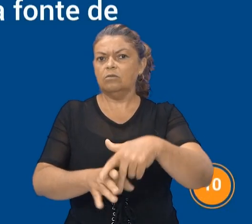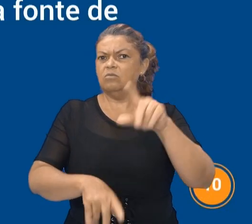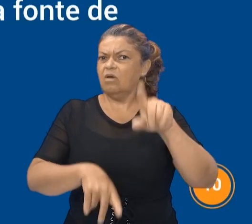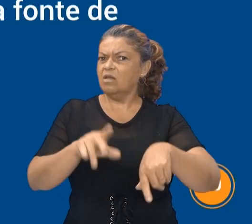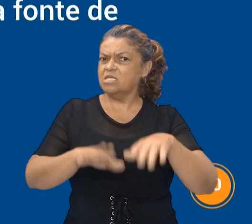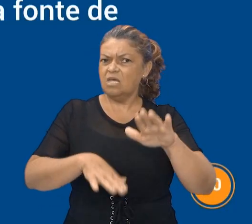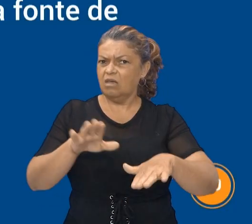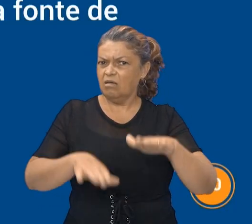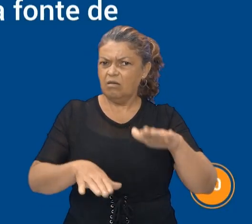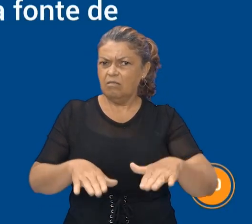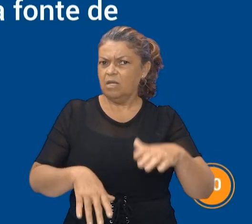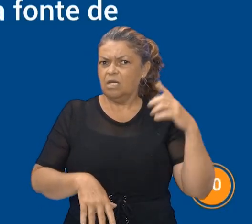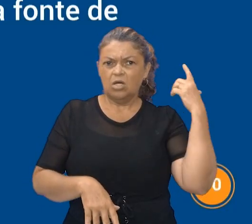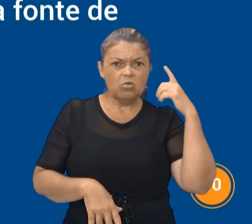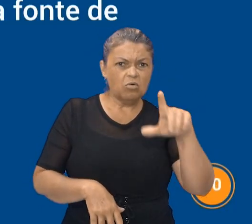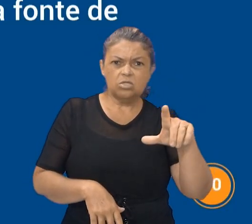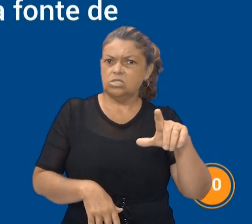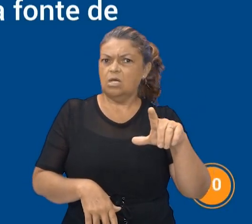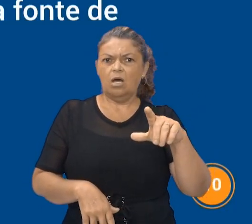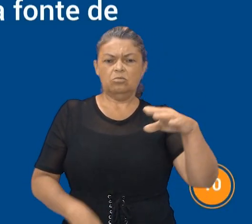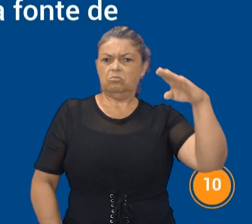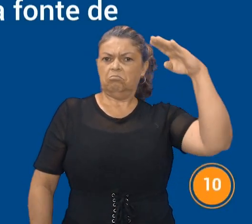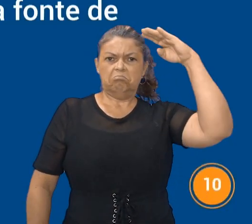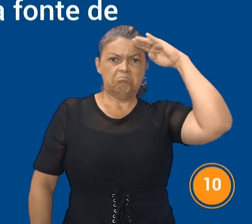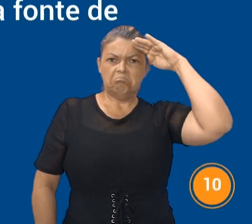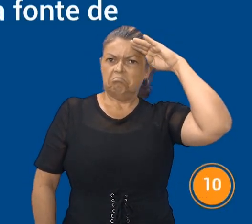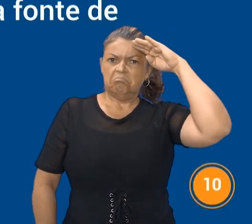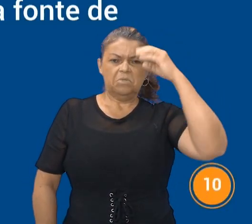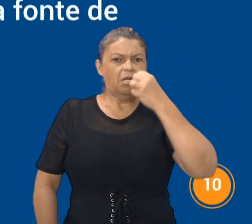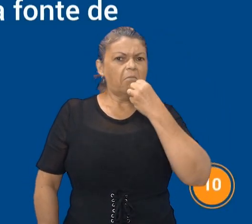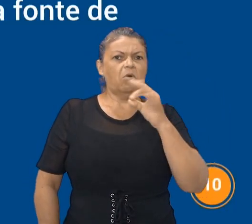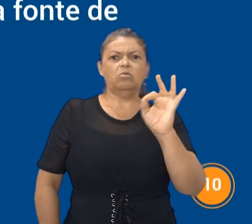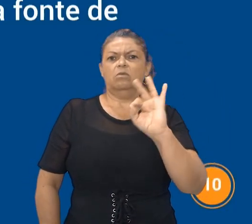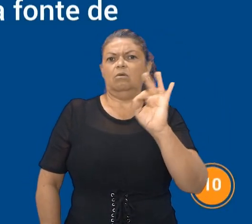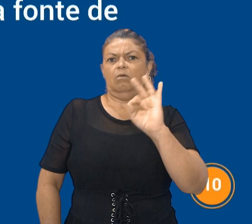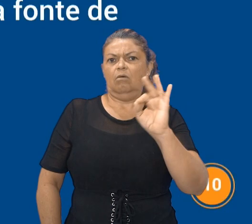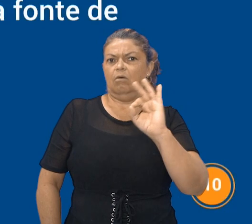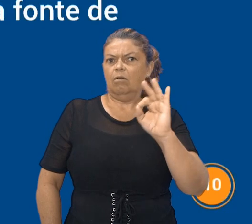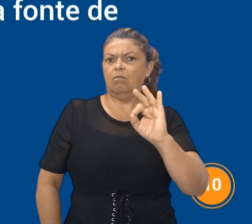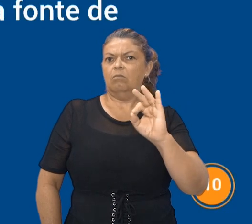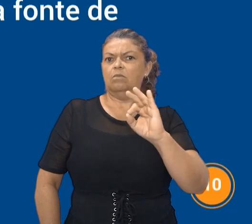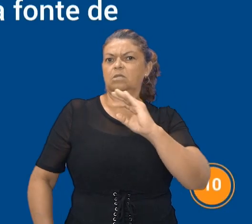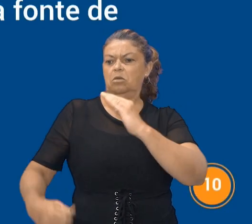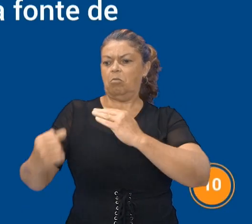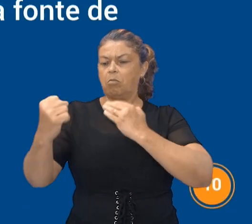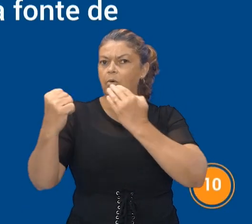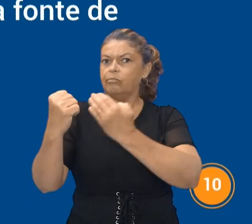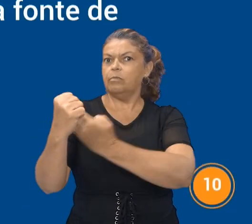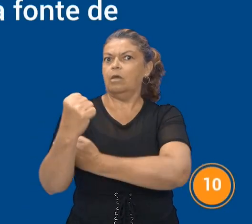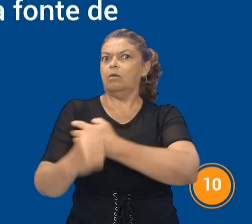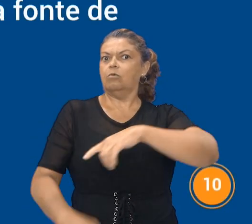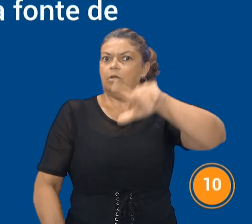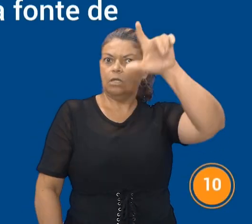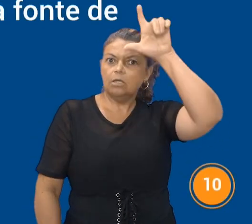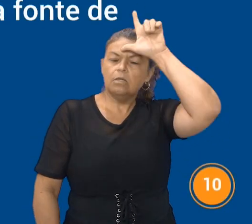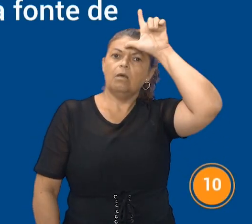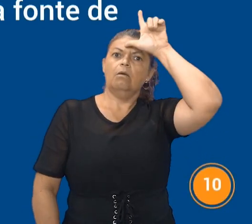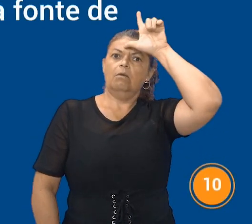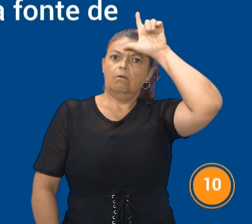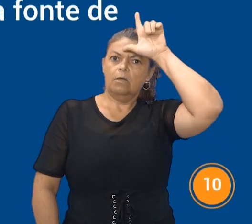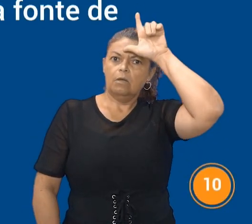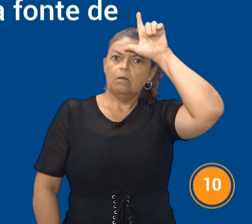redistribuído entre os soldados. Porque vocês sabem que quem está no poder quer sempre mais. Então isso acabou gerando ali